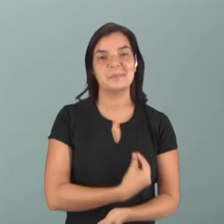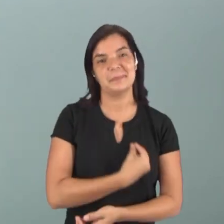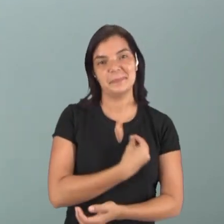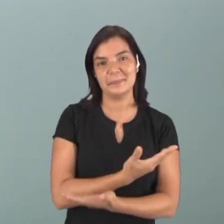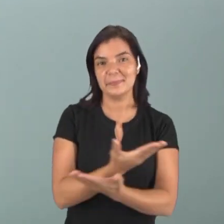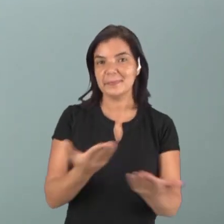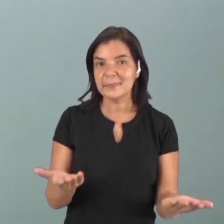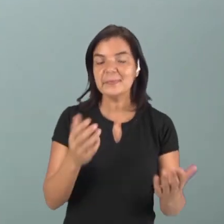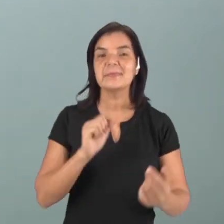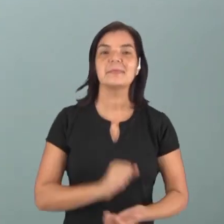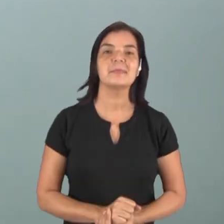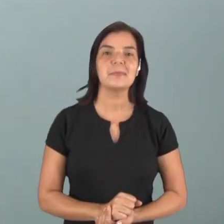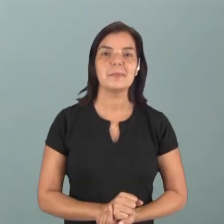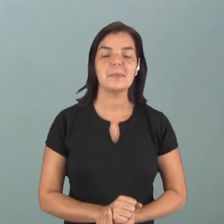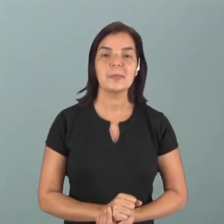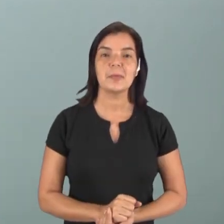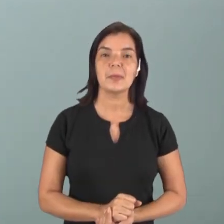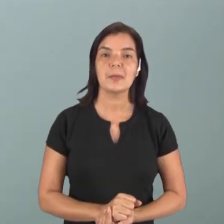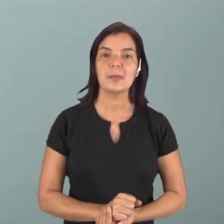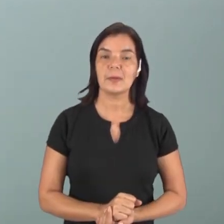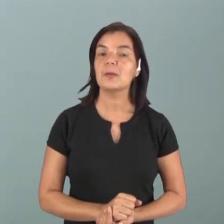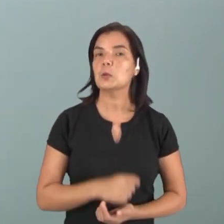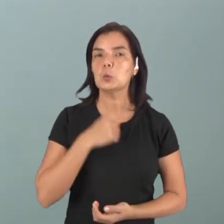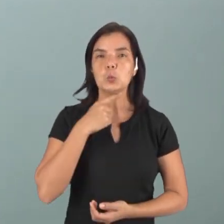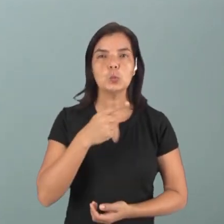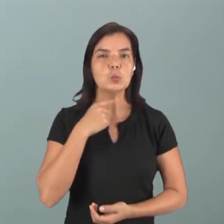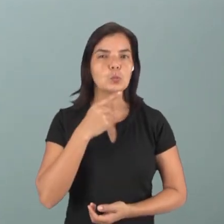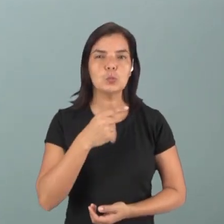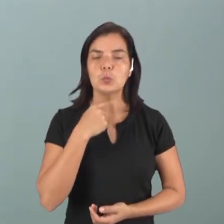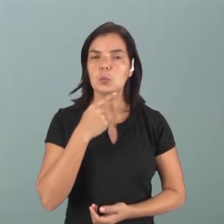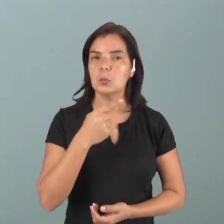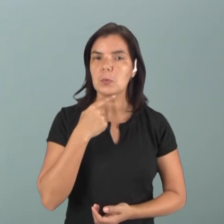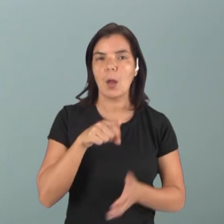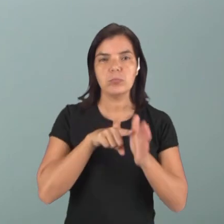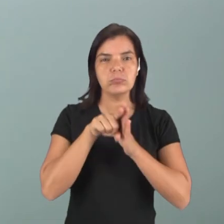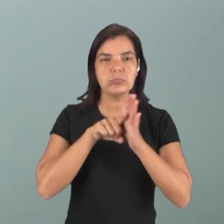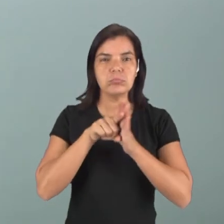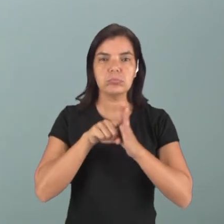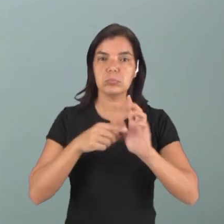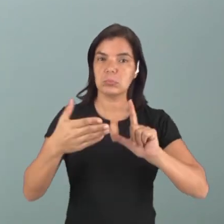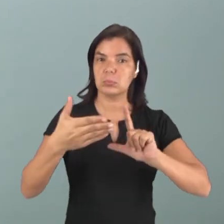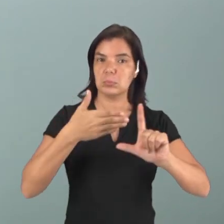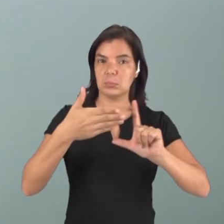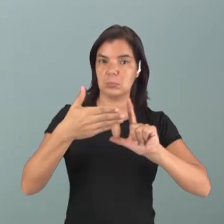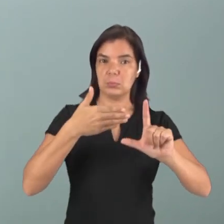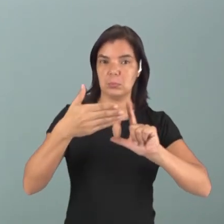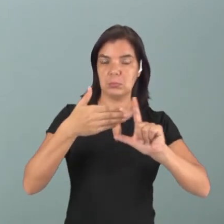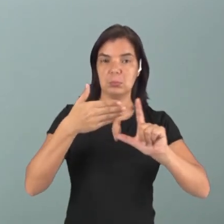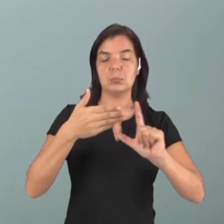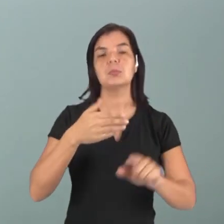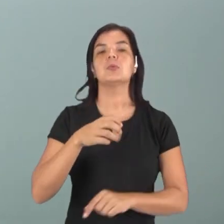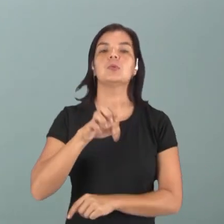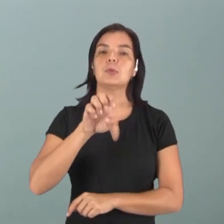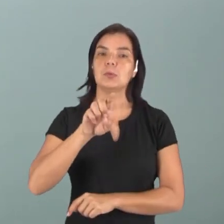de vocês e para mais dúvidas, mais pesquisas, acesse o site